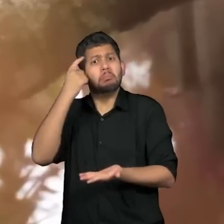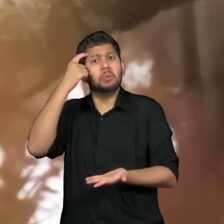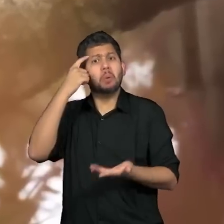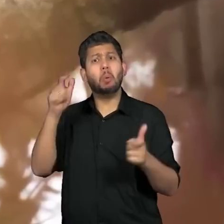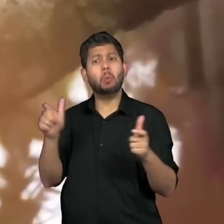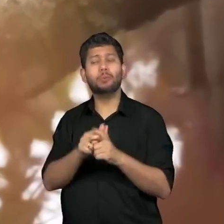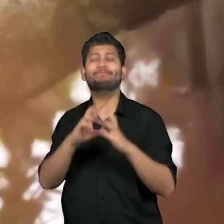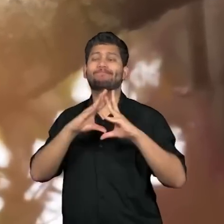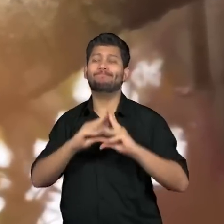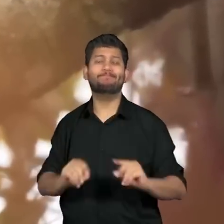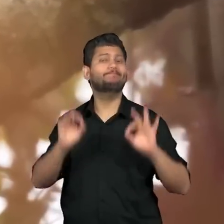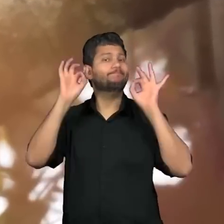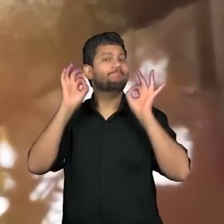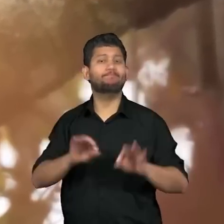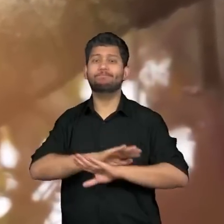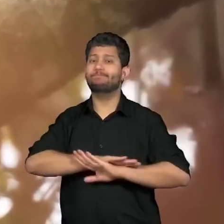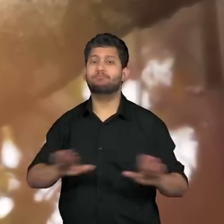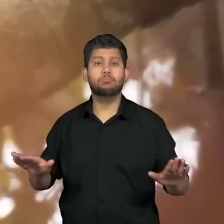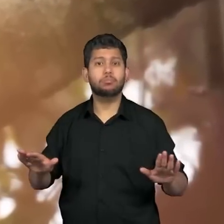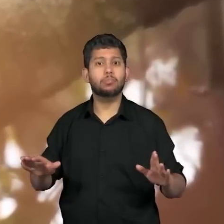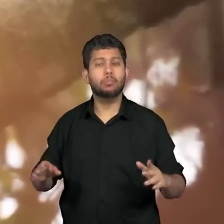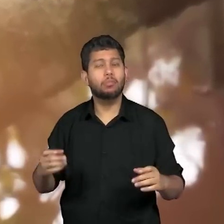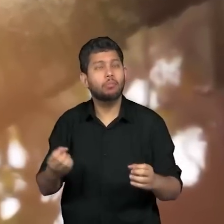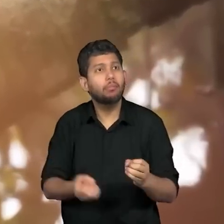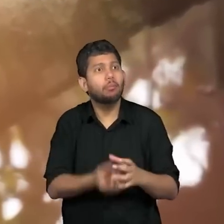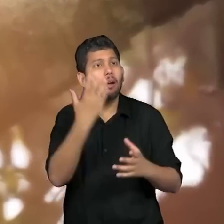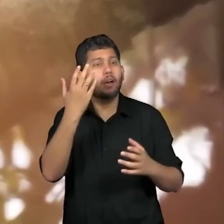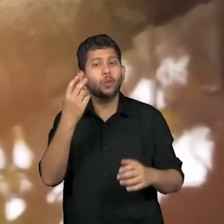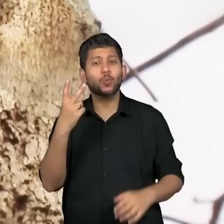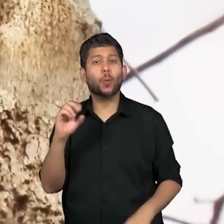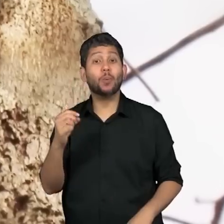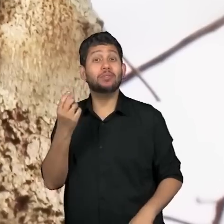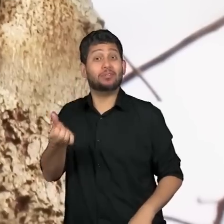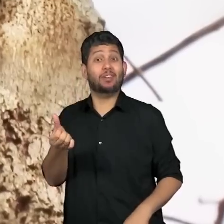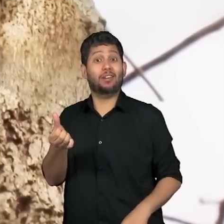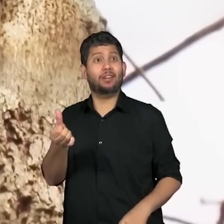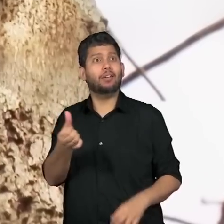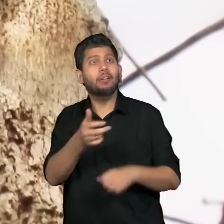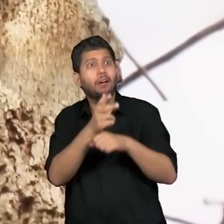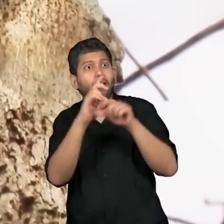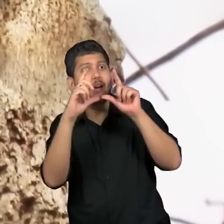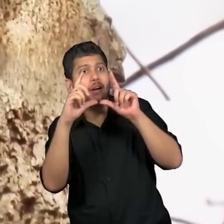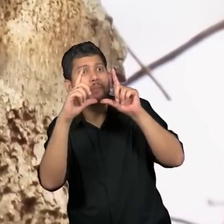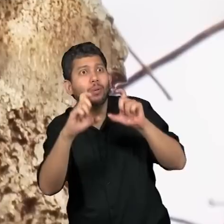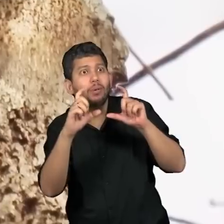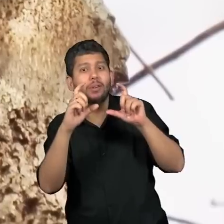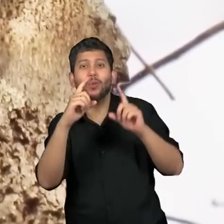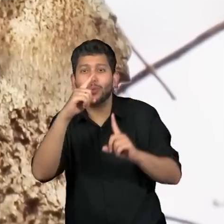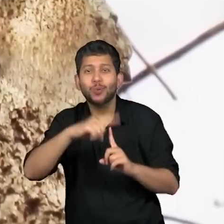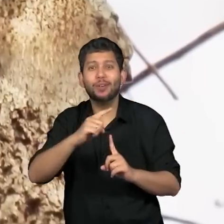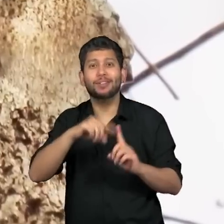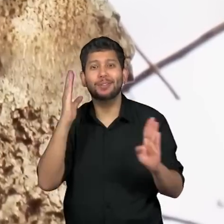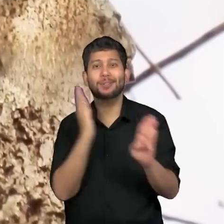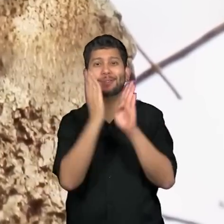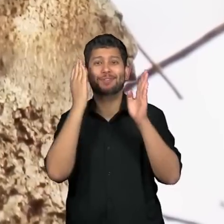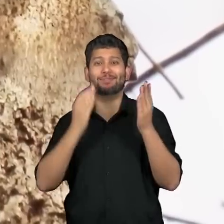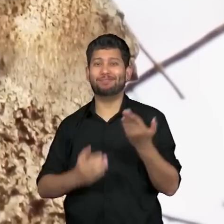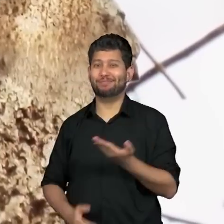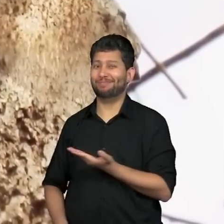até pensavam que ele estava extinto, até que em 2006 ele foi redescoberto no Tocantins.